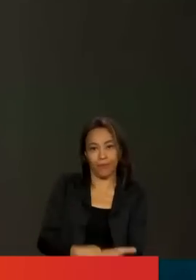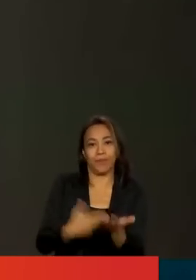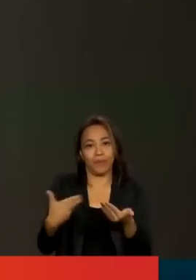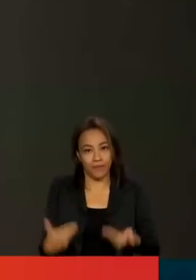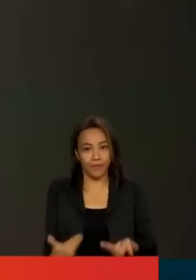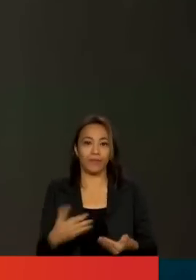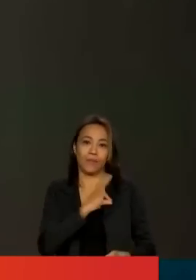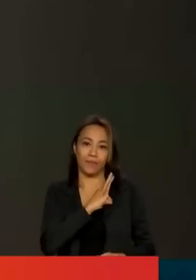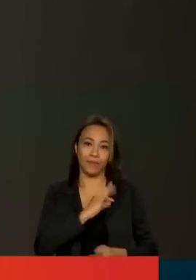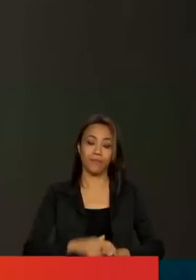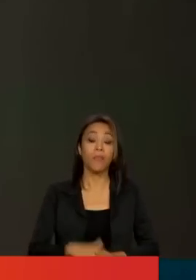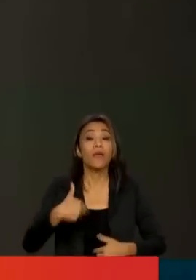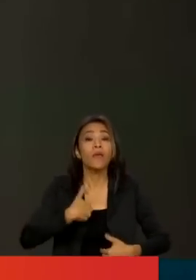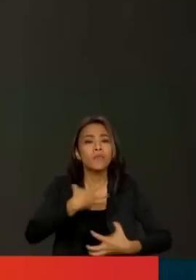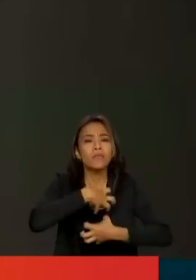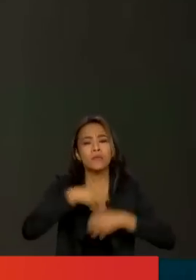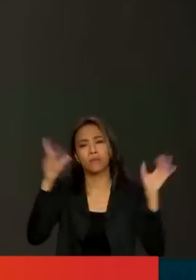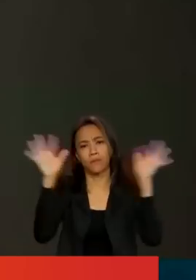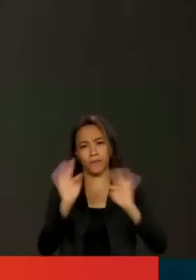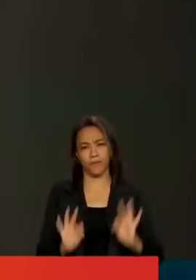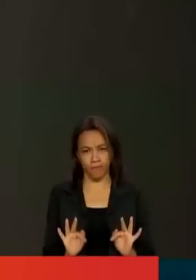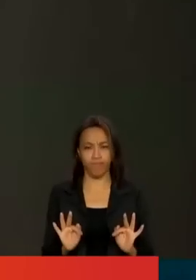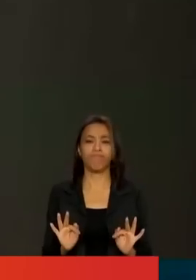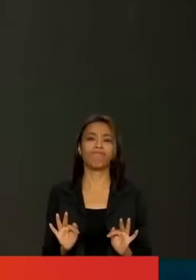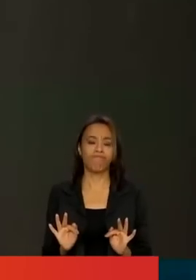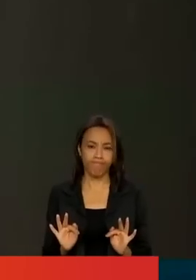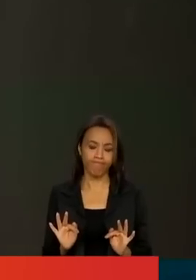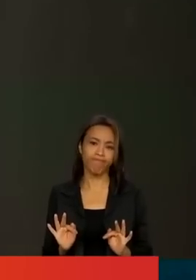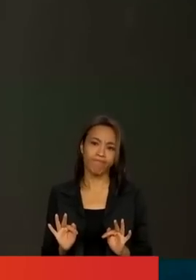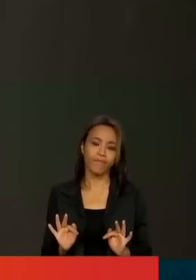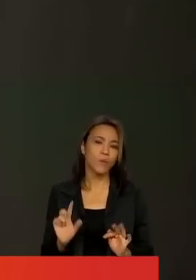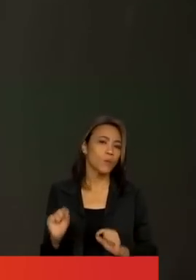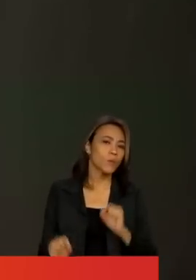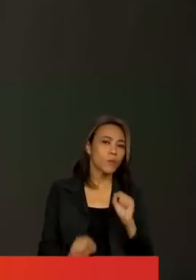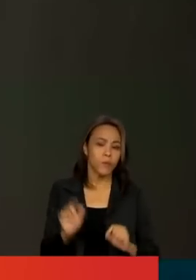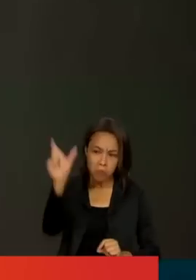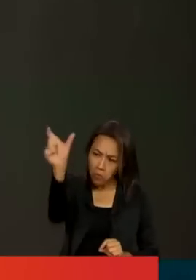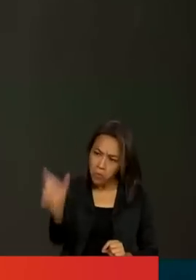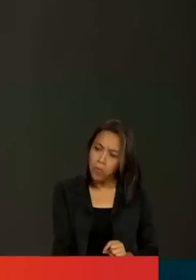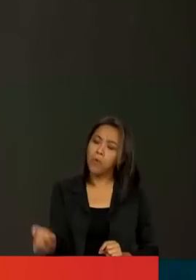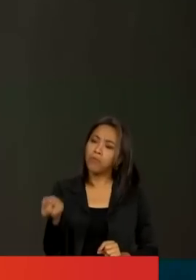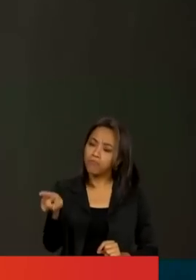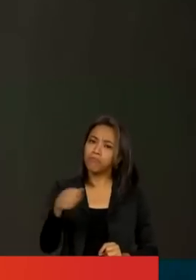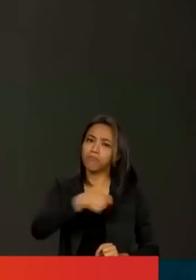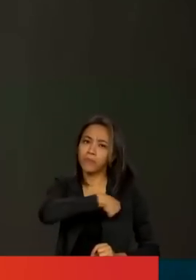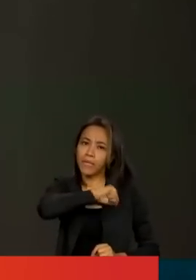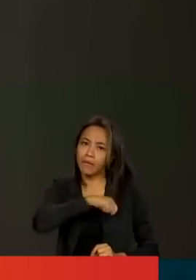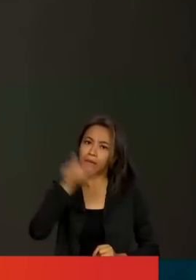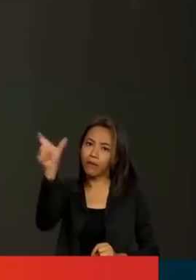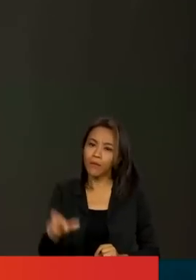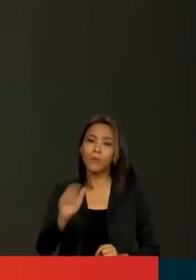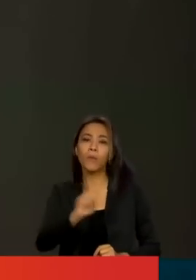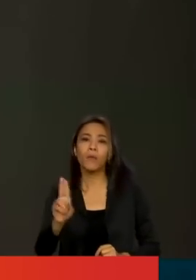extremamente feliz é com a Assunção é do Delegado Andrey a diretor geral da Polícia